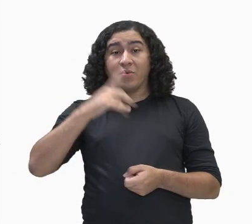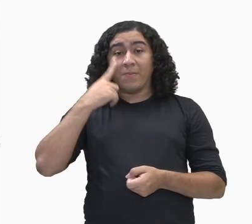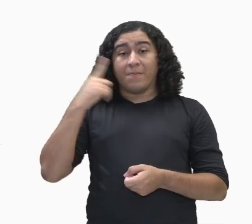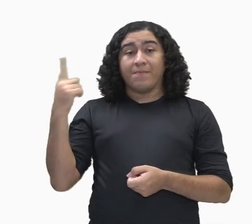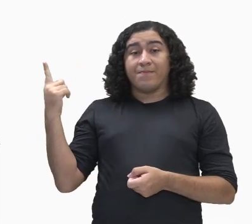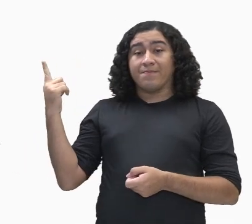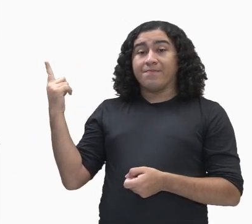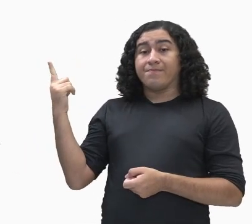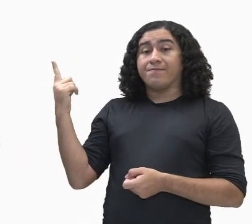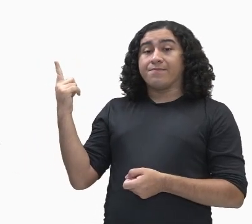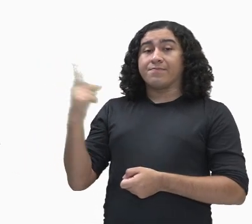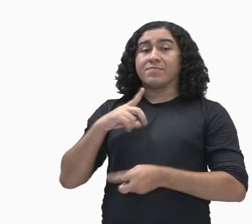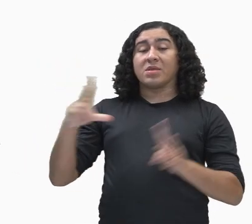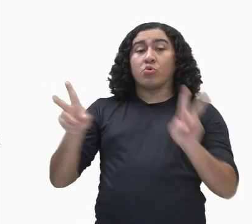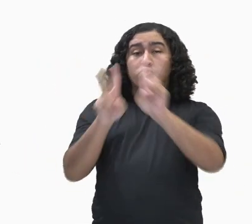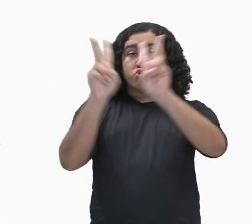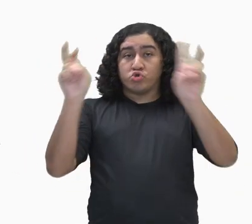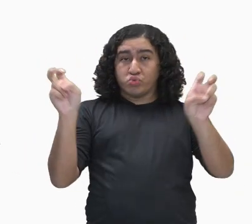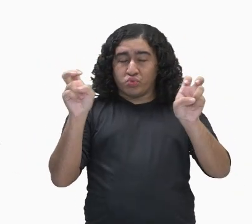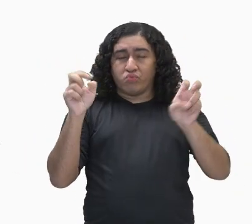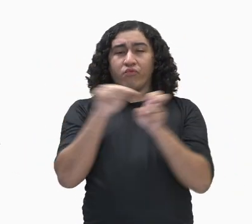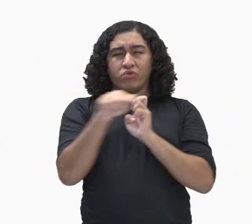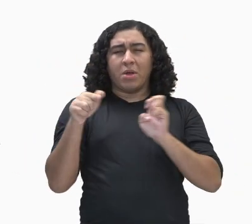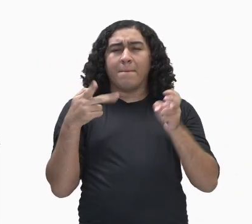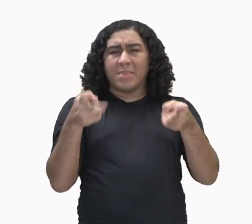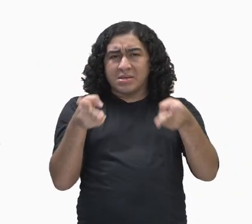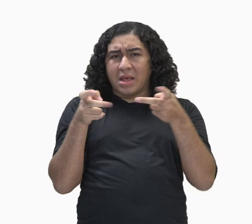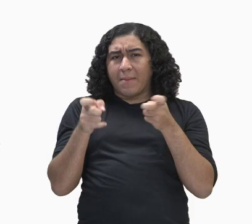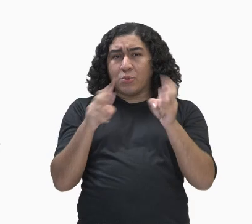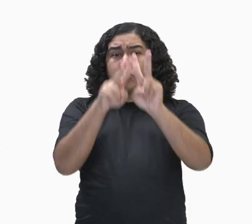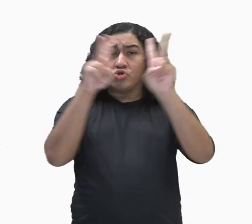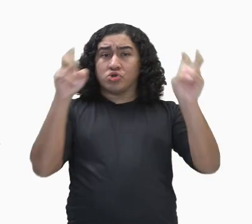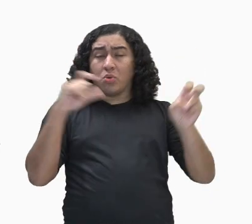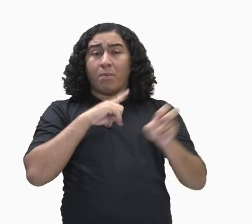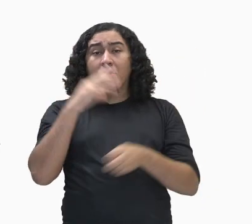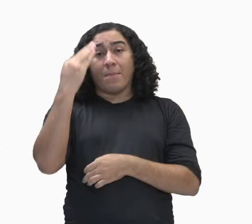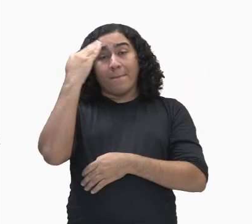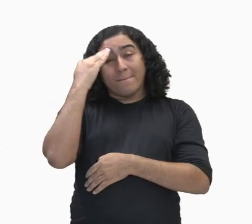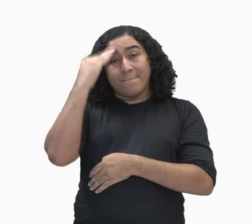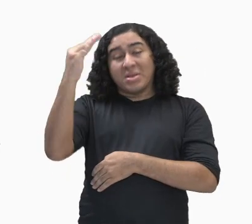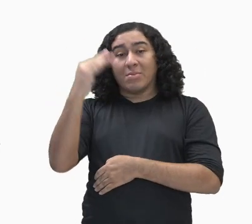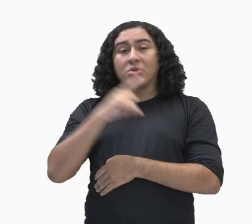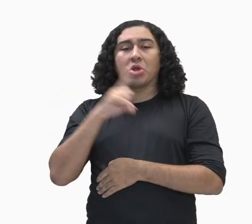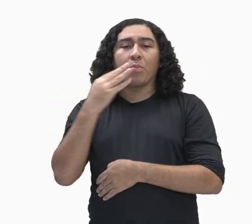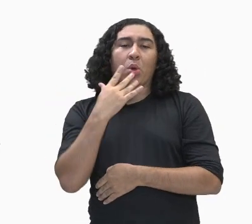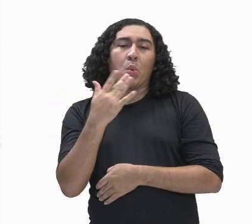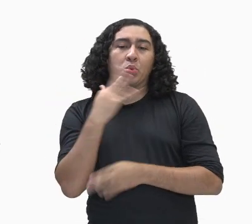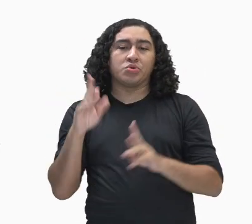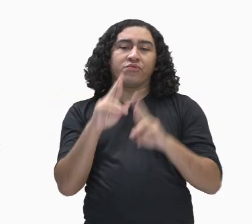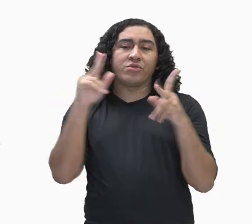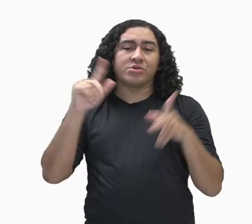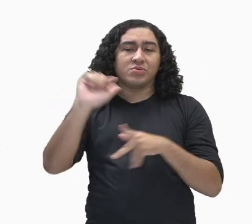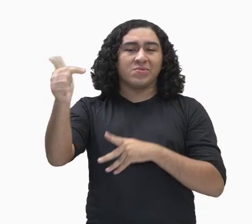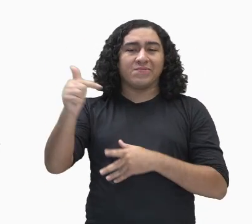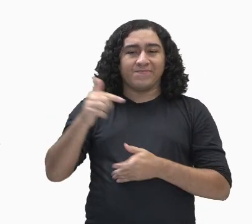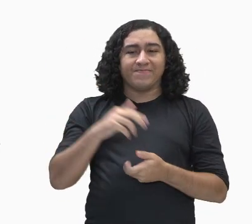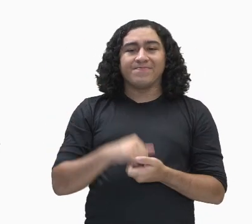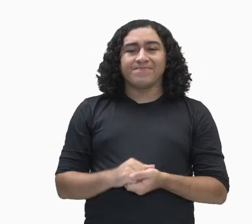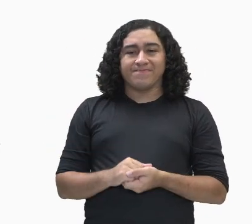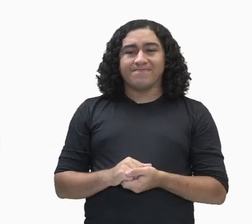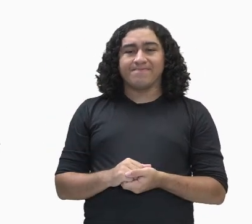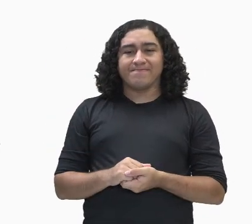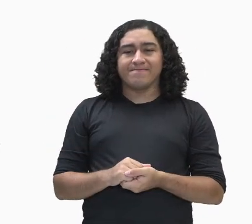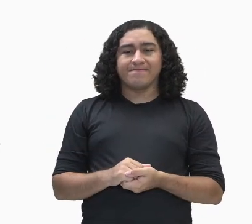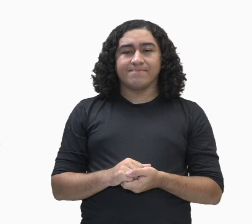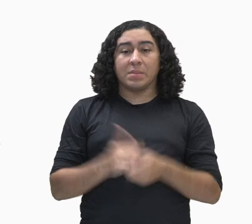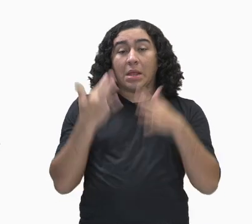ele você consegue observar o título do texto, porque ele está em destaque e numa cor diferenciada dos demais. Observe que